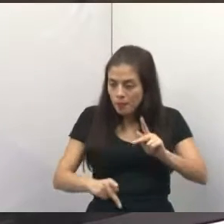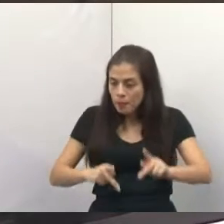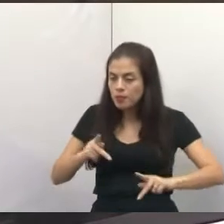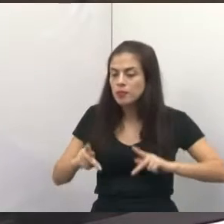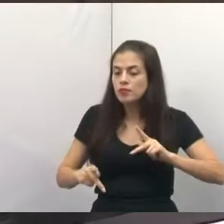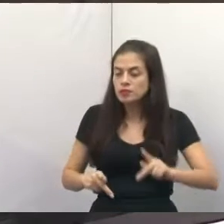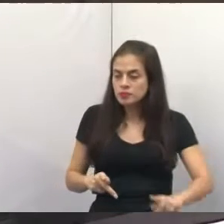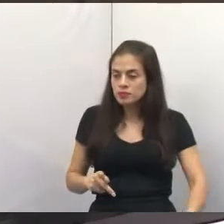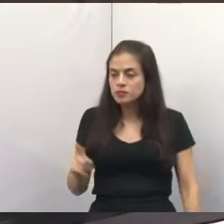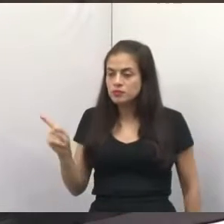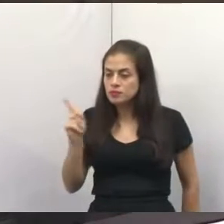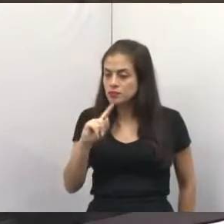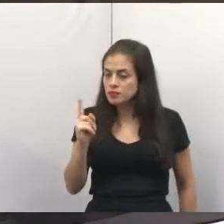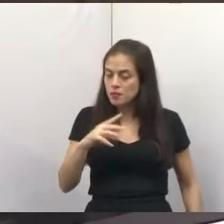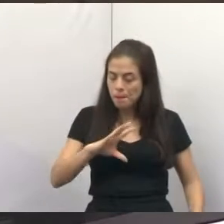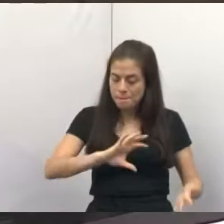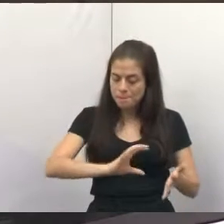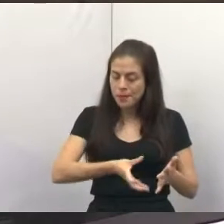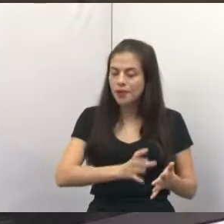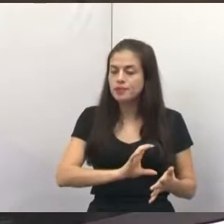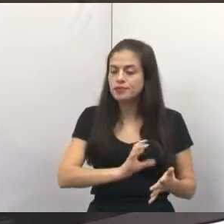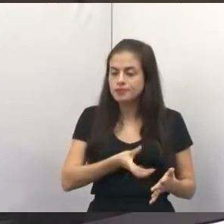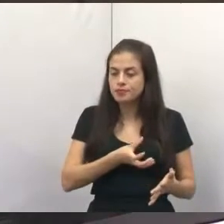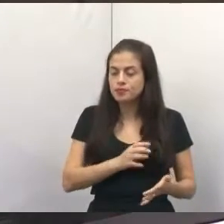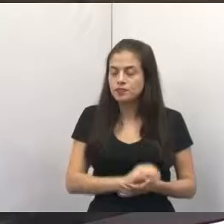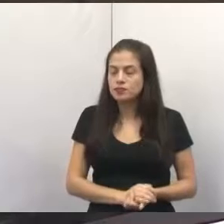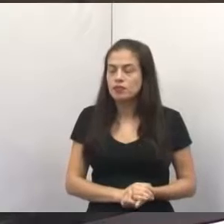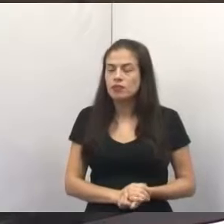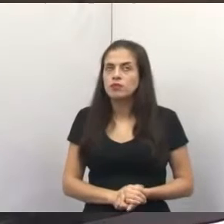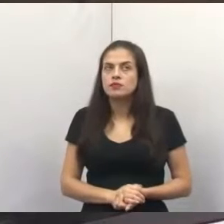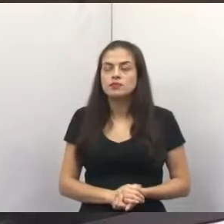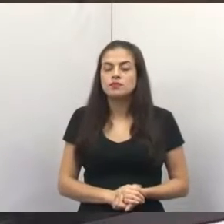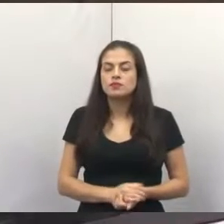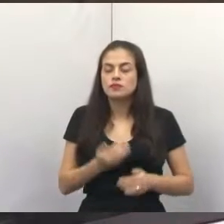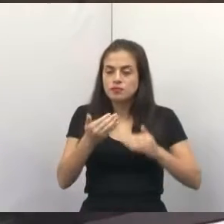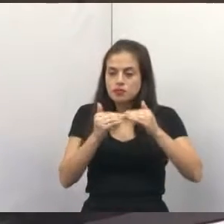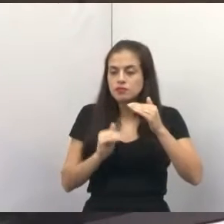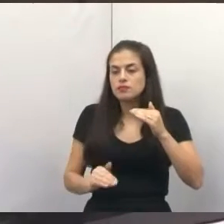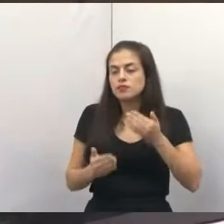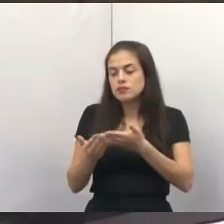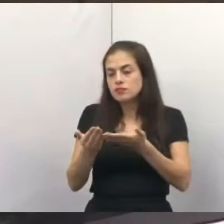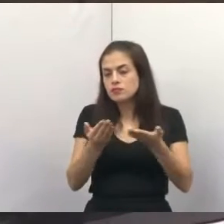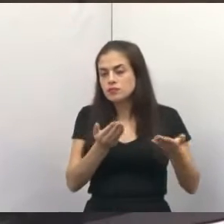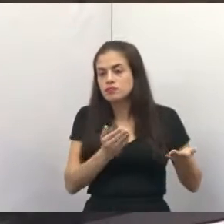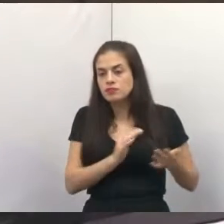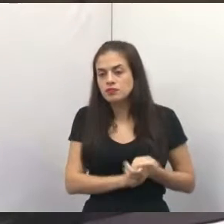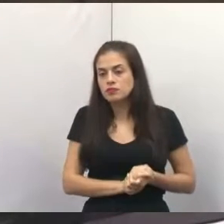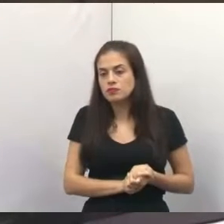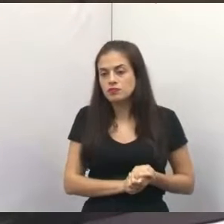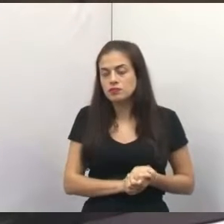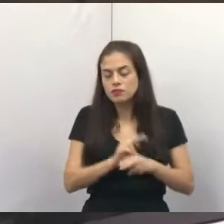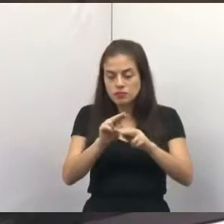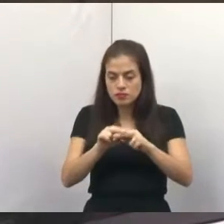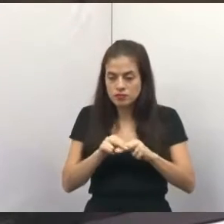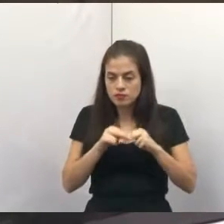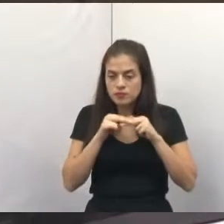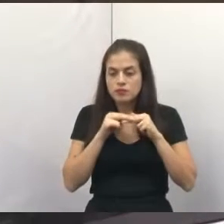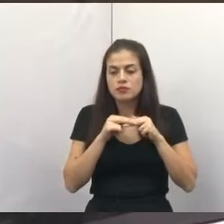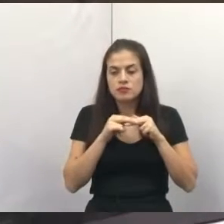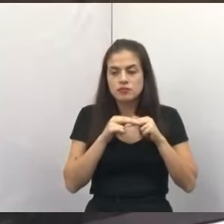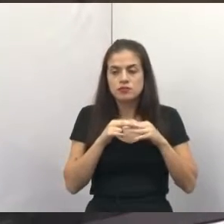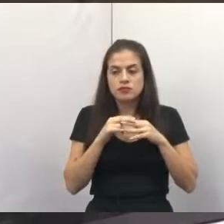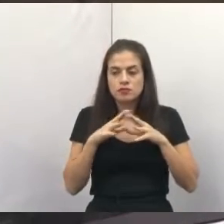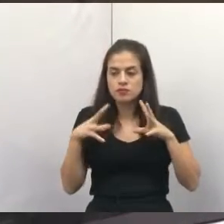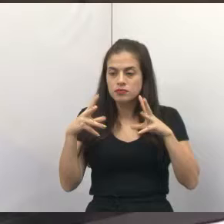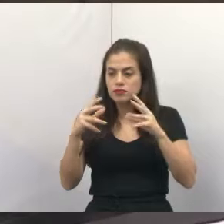que vá ferir também os nobres pares que aqui estão, por isso nós estamos pedindo que a maioria absoluta